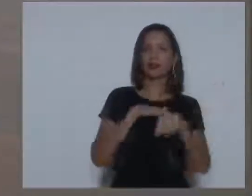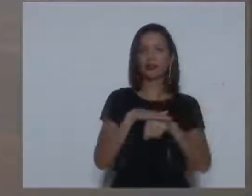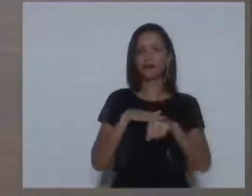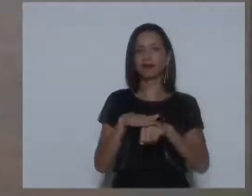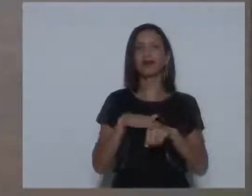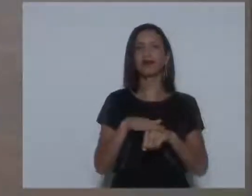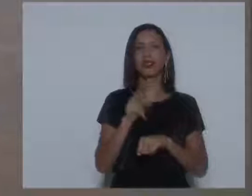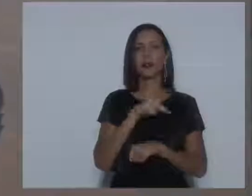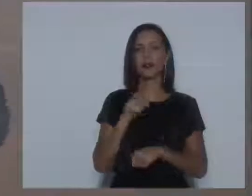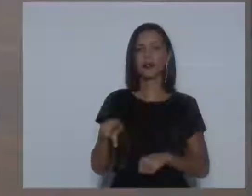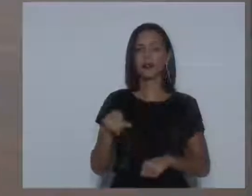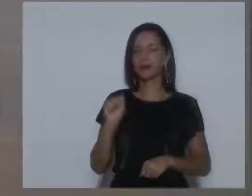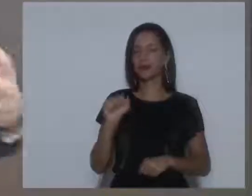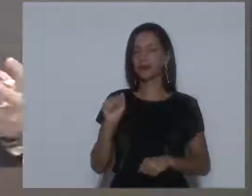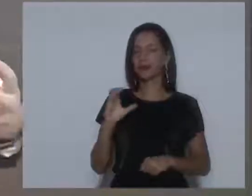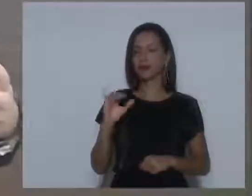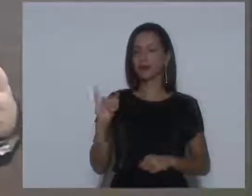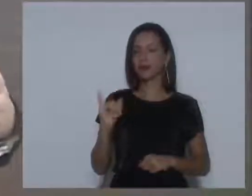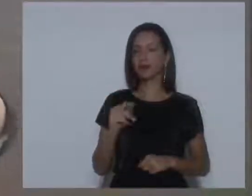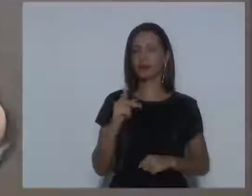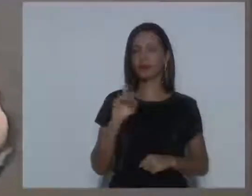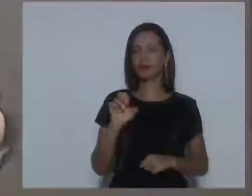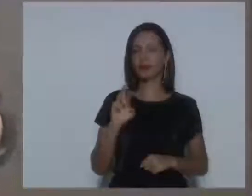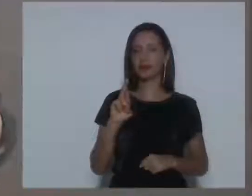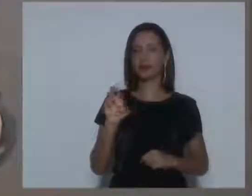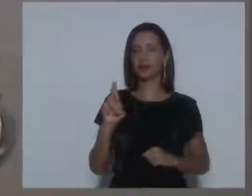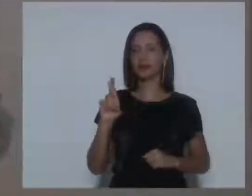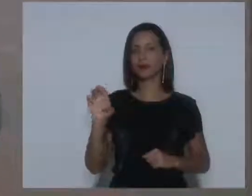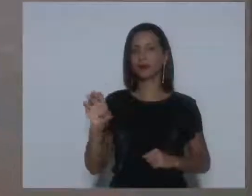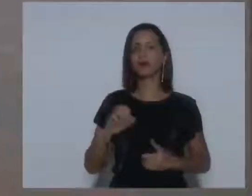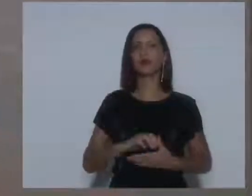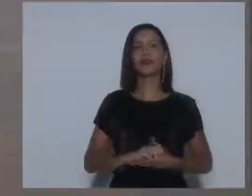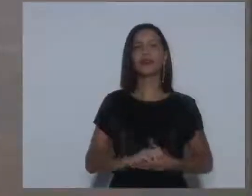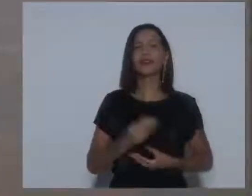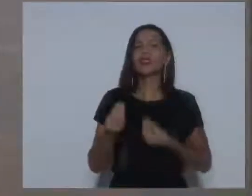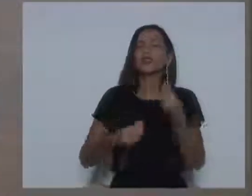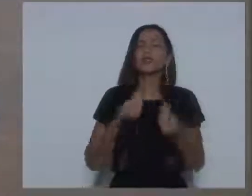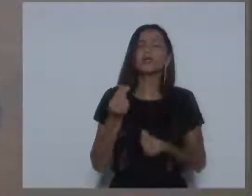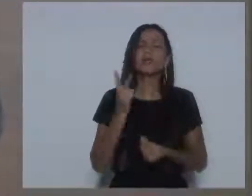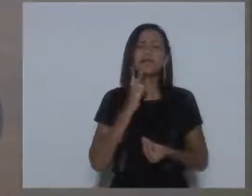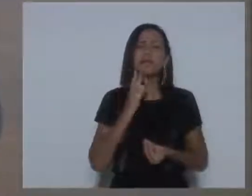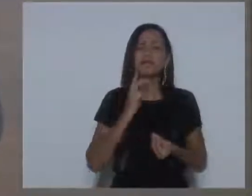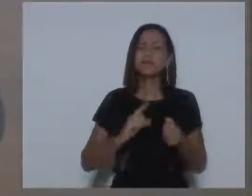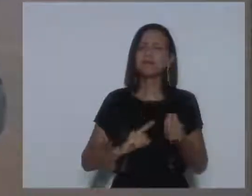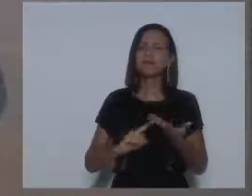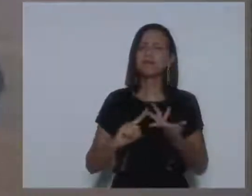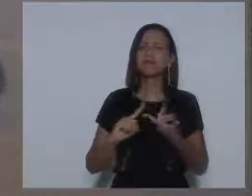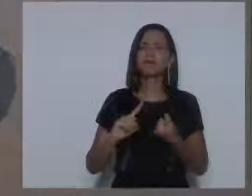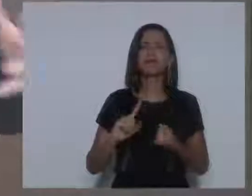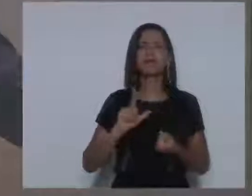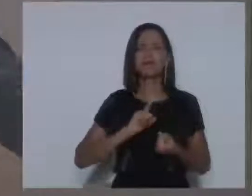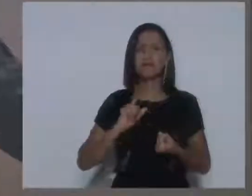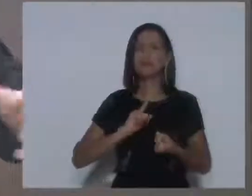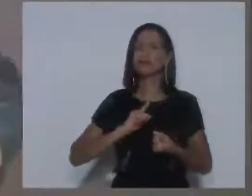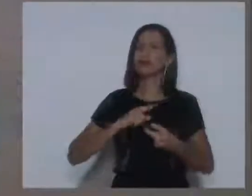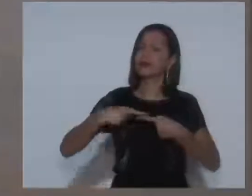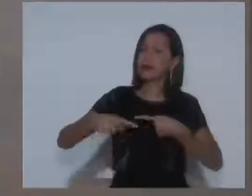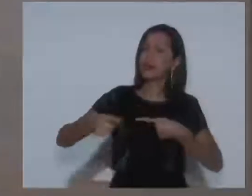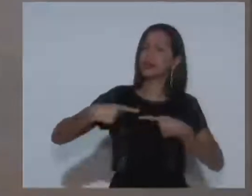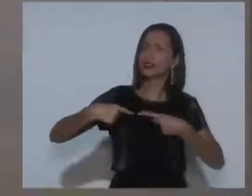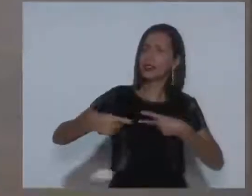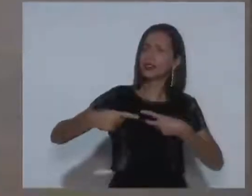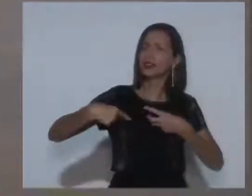Pererê. Mas como pode um município como o nosso, né, depois de vários dias aí de recesso,